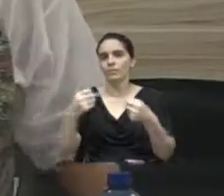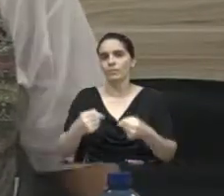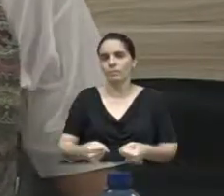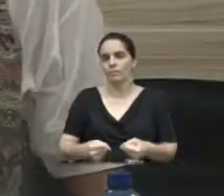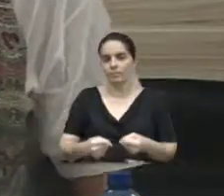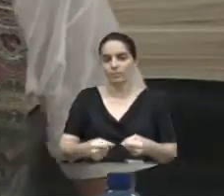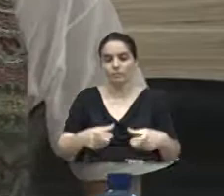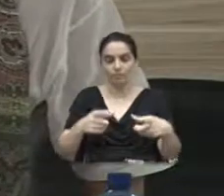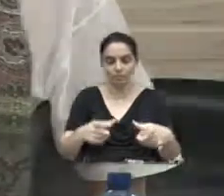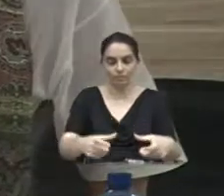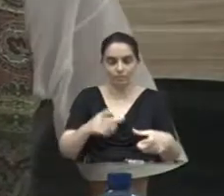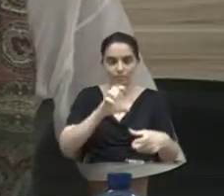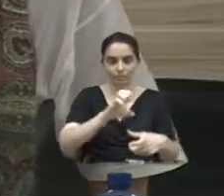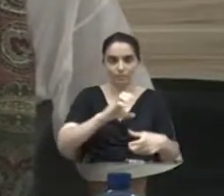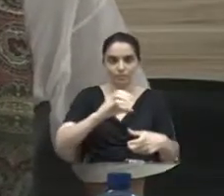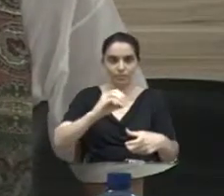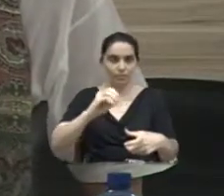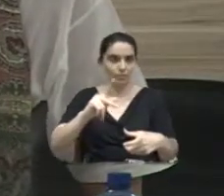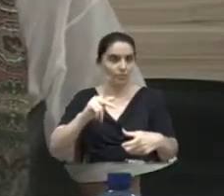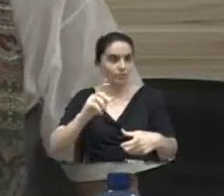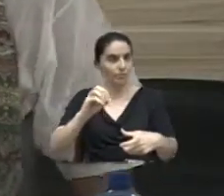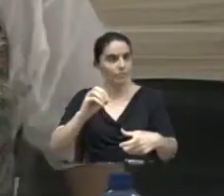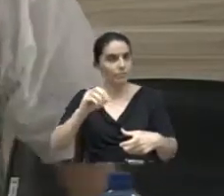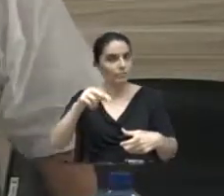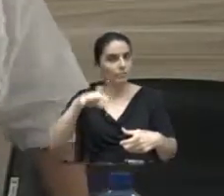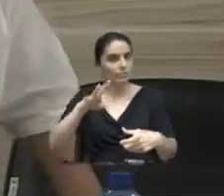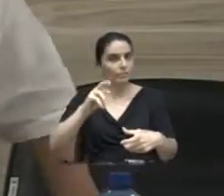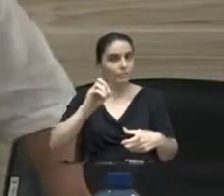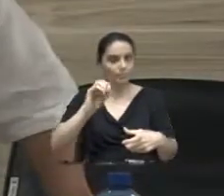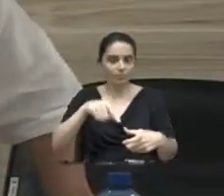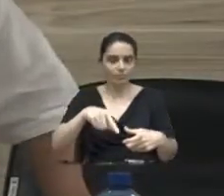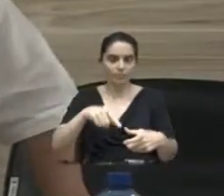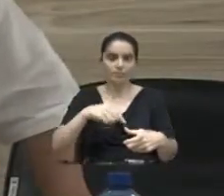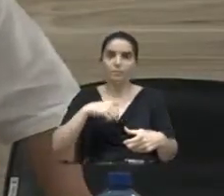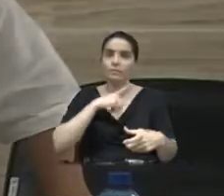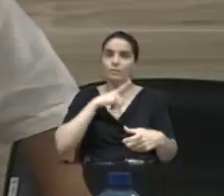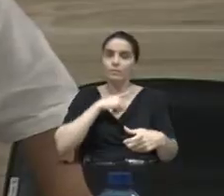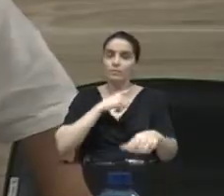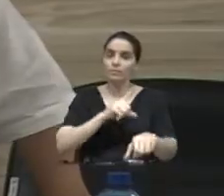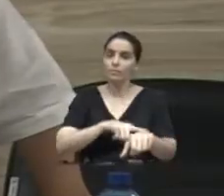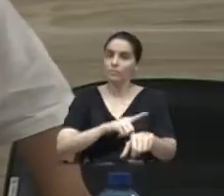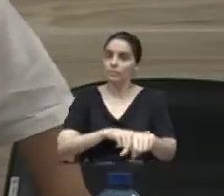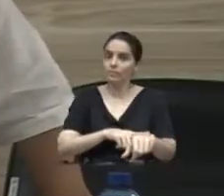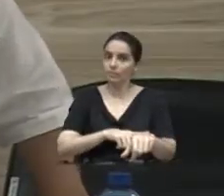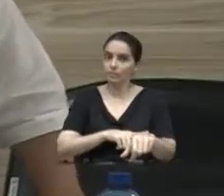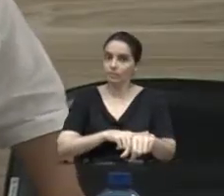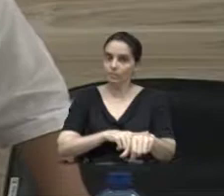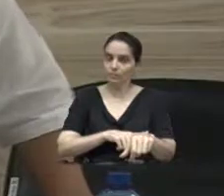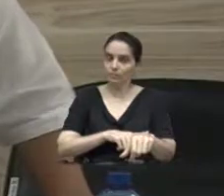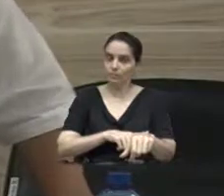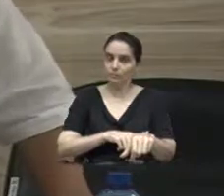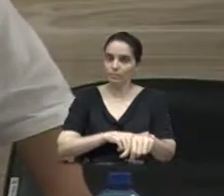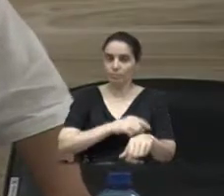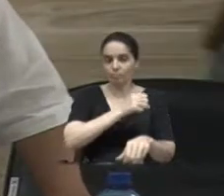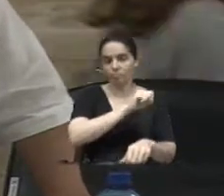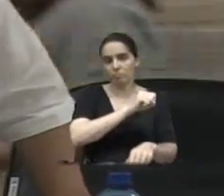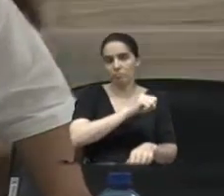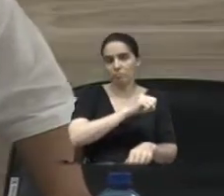ecopontos. Infelizmente, a maioria dos ecopontos tem um horário comercial e isso